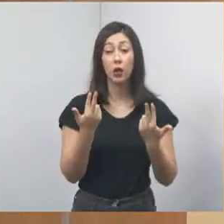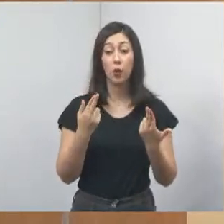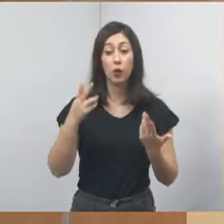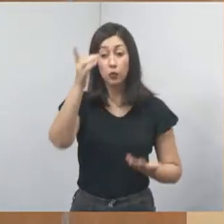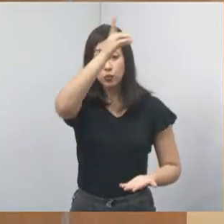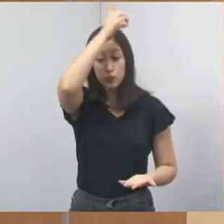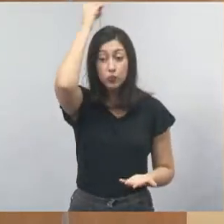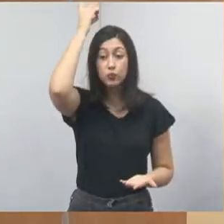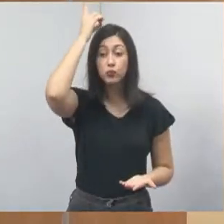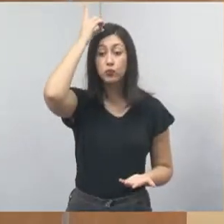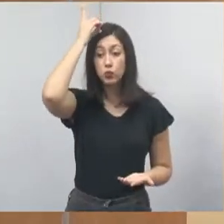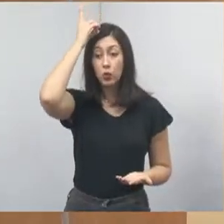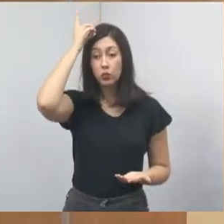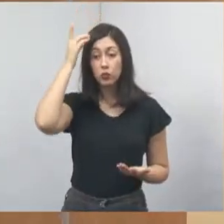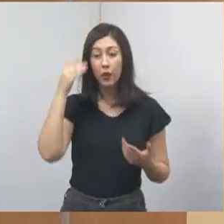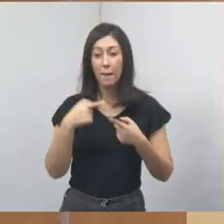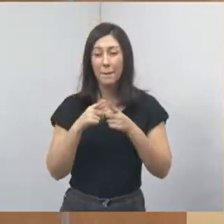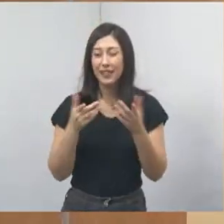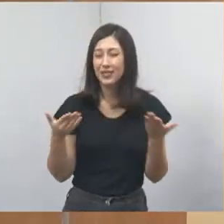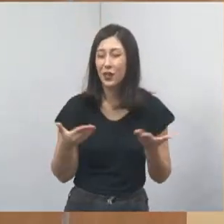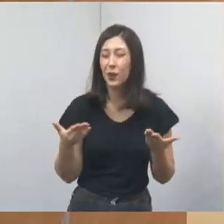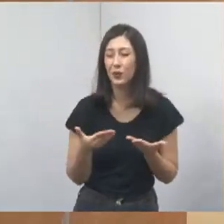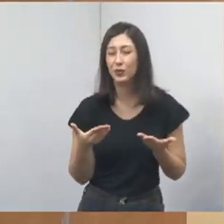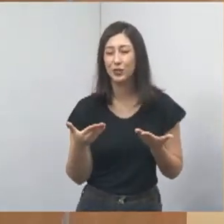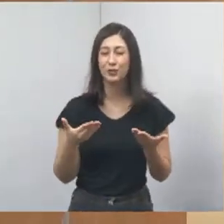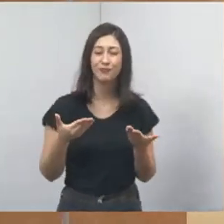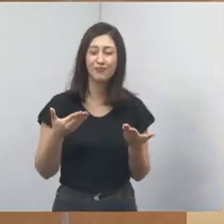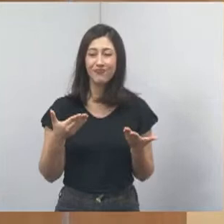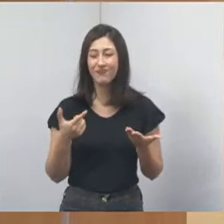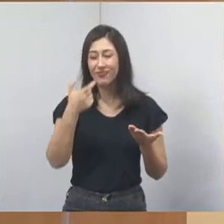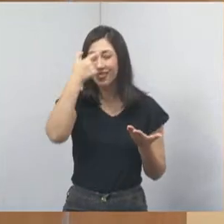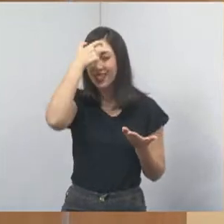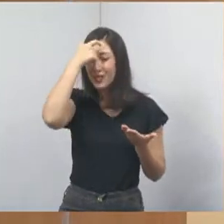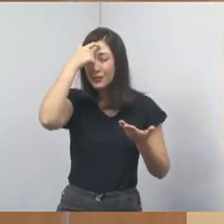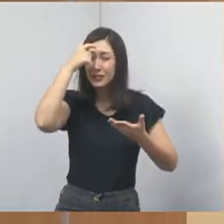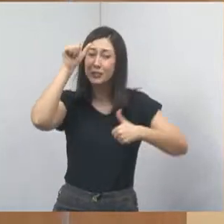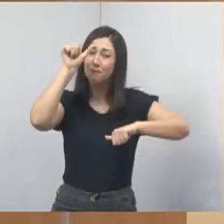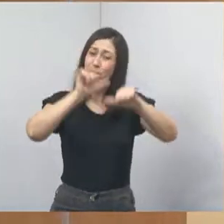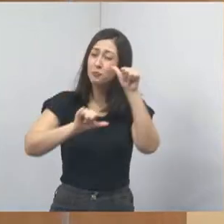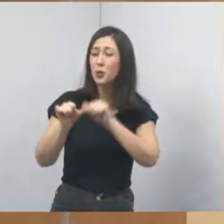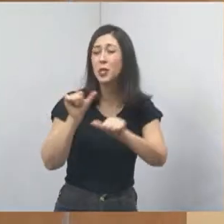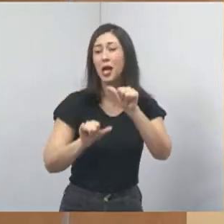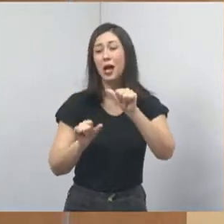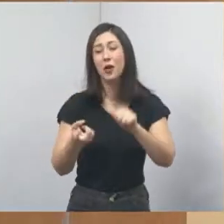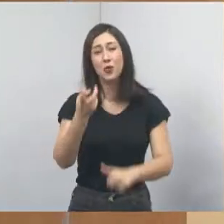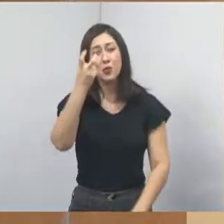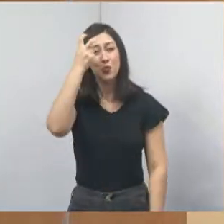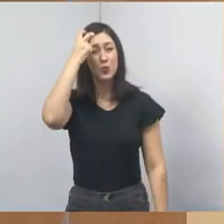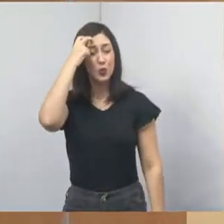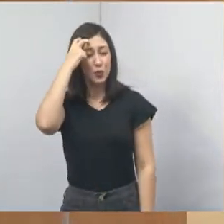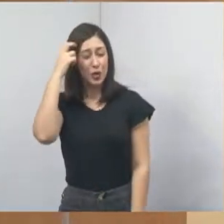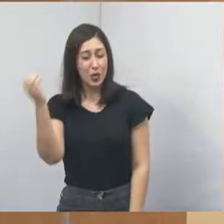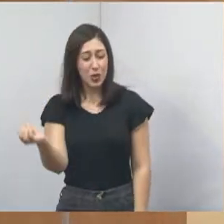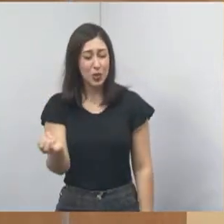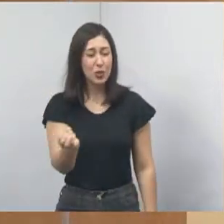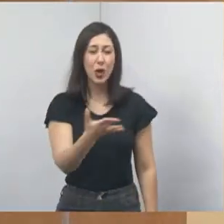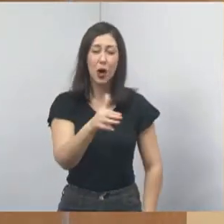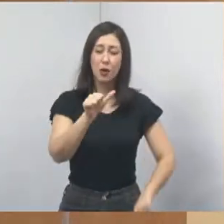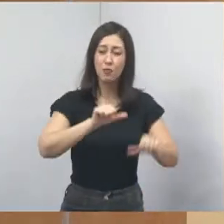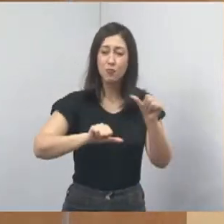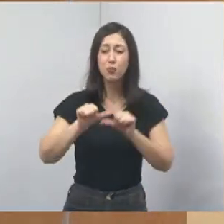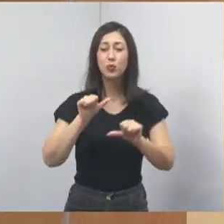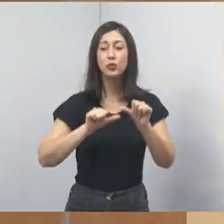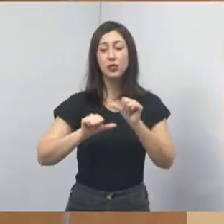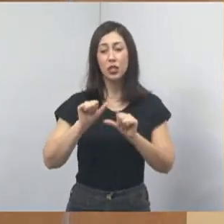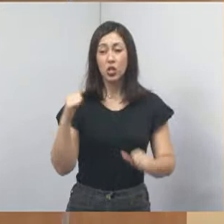ele tem sido diluído por essa consciência, por essa cultura da sociedade moderna, onde nós